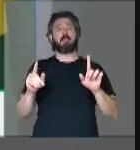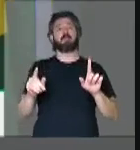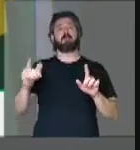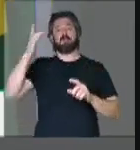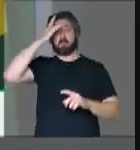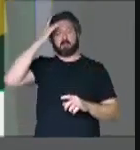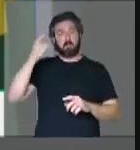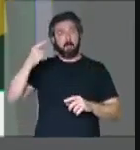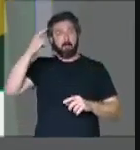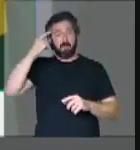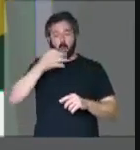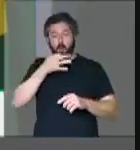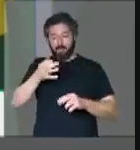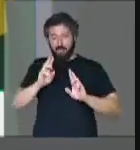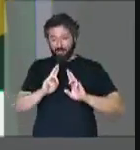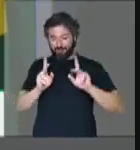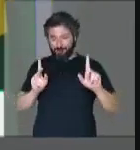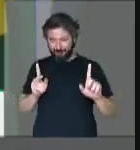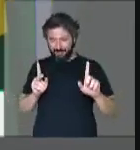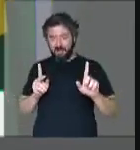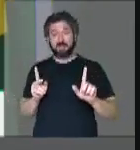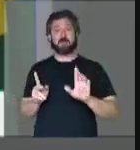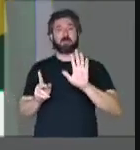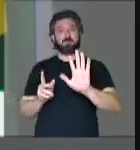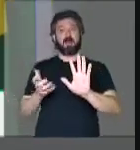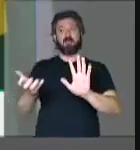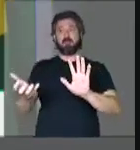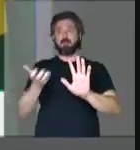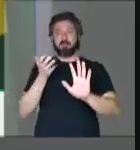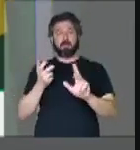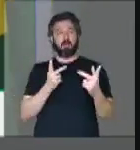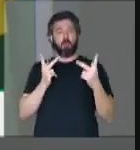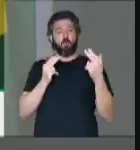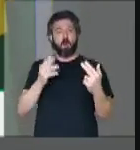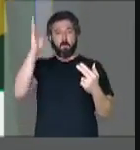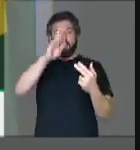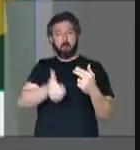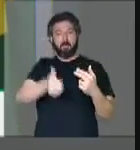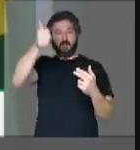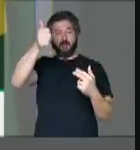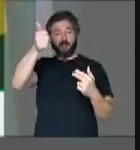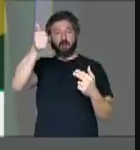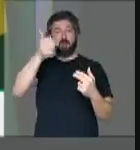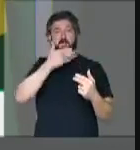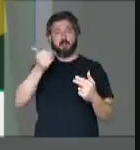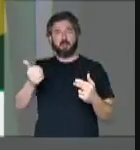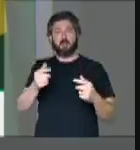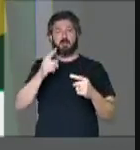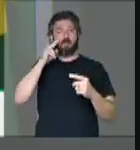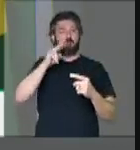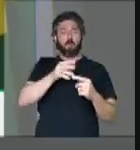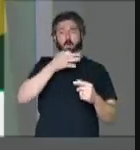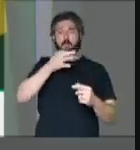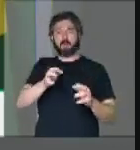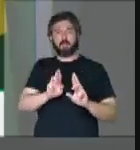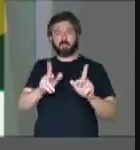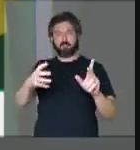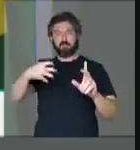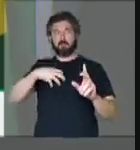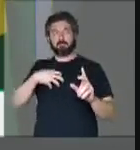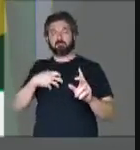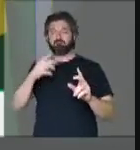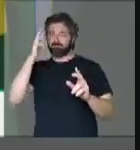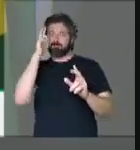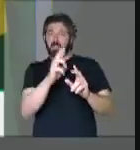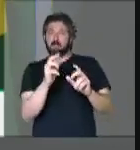Mas aquelas que pensam diferente de você, que estão ali querendo o melhor para o país, mas que vem uma solução diferente para o país, a